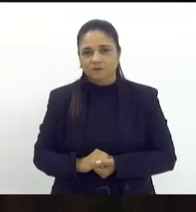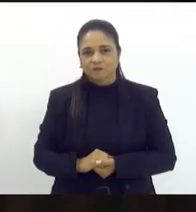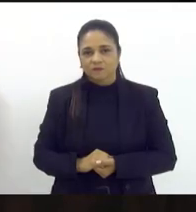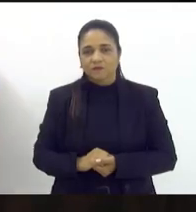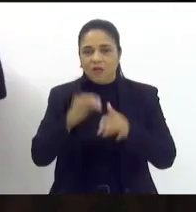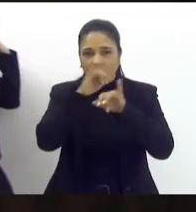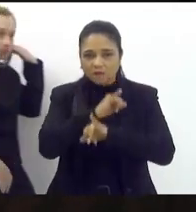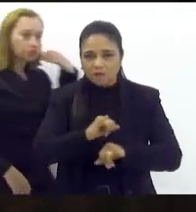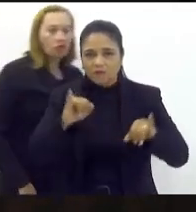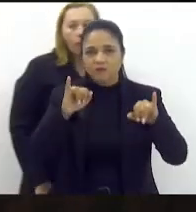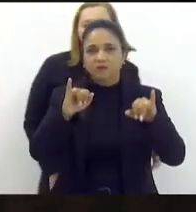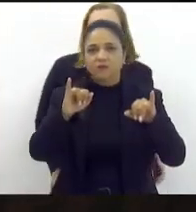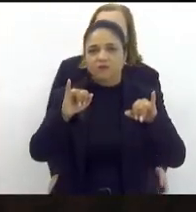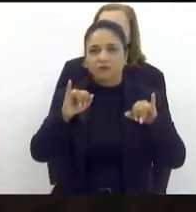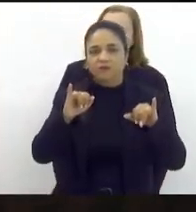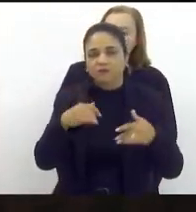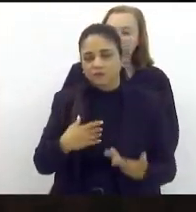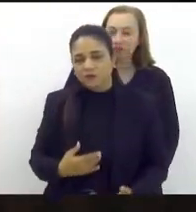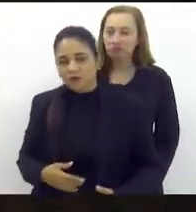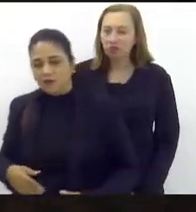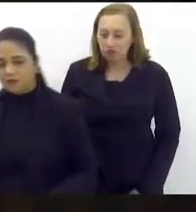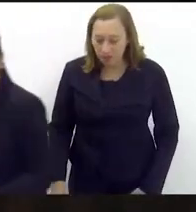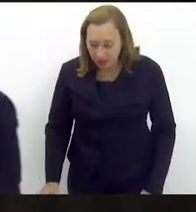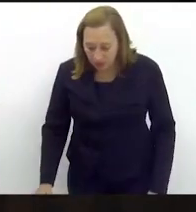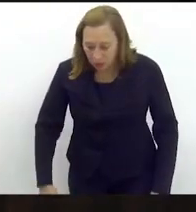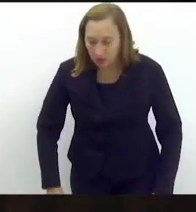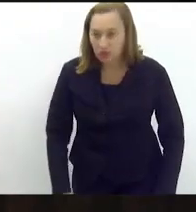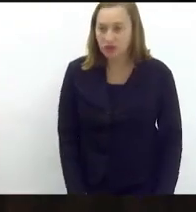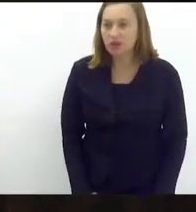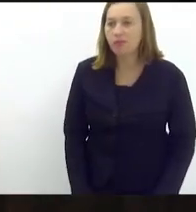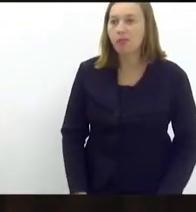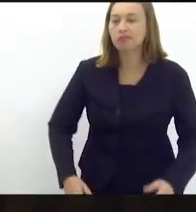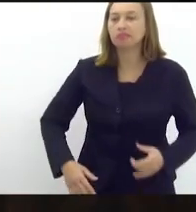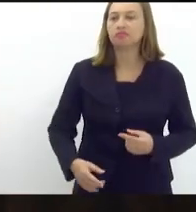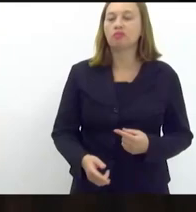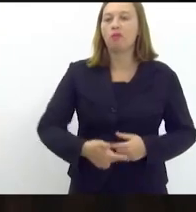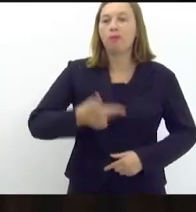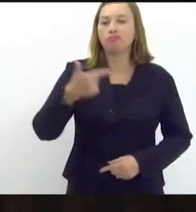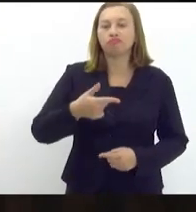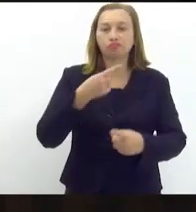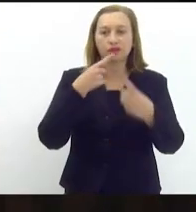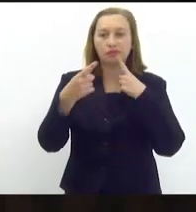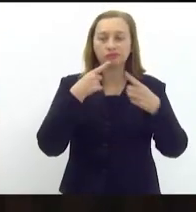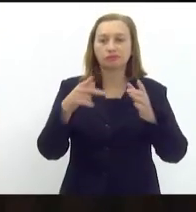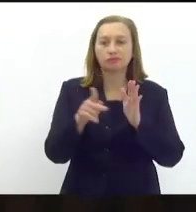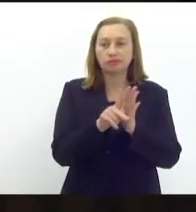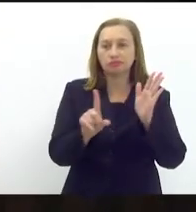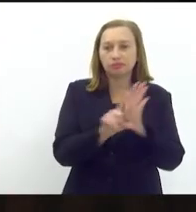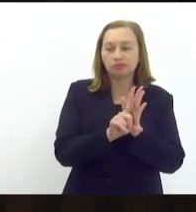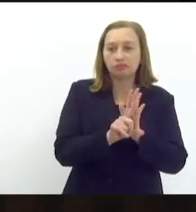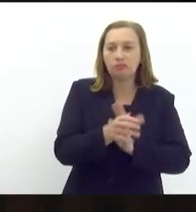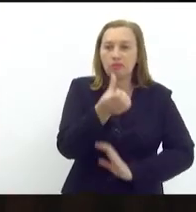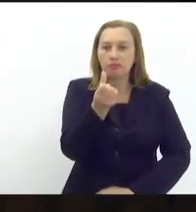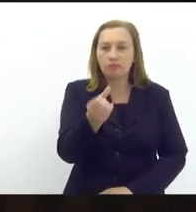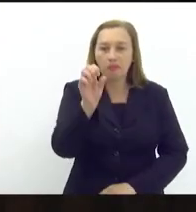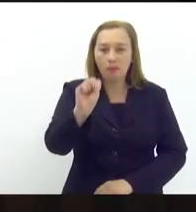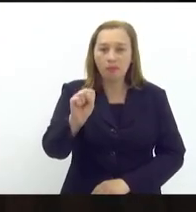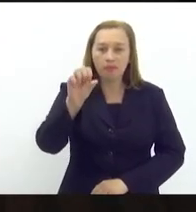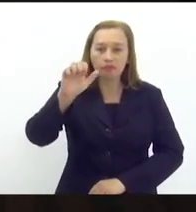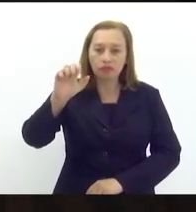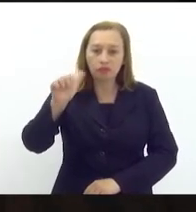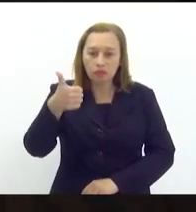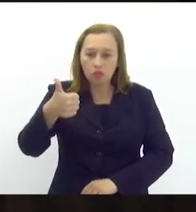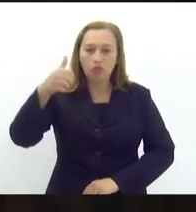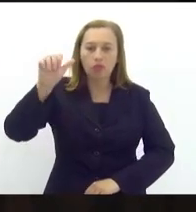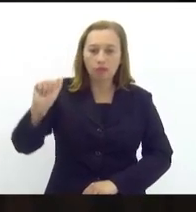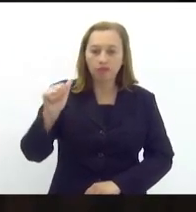anuncio entre alimentação ordinária em segunda discussão redação do vencido projeto de lei número 681 a